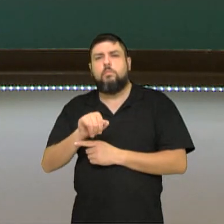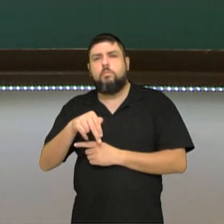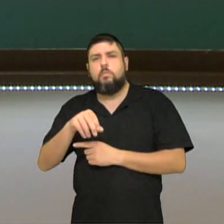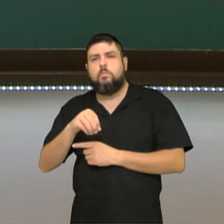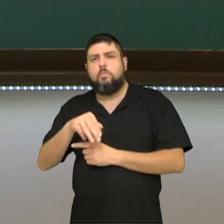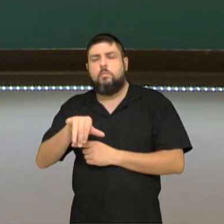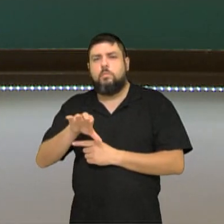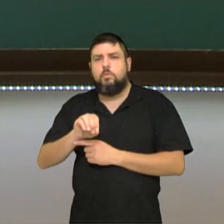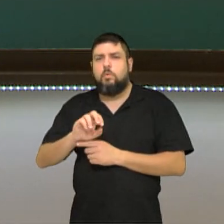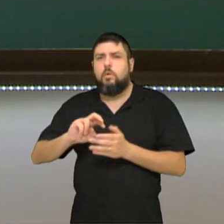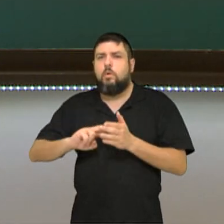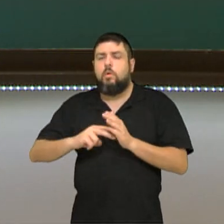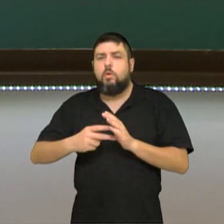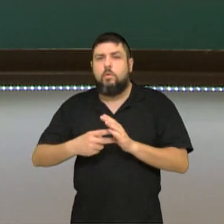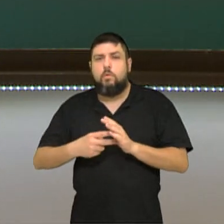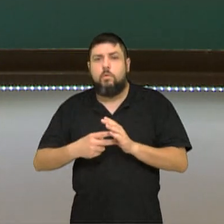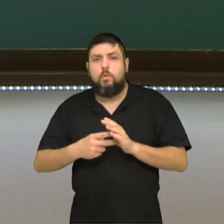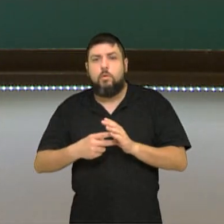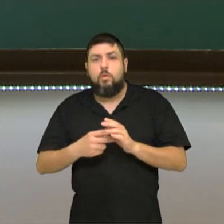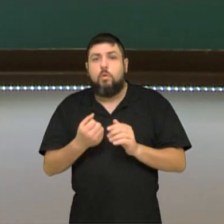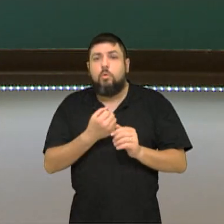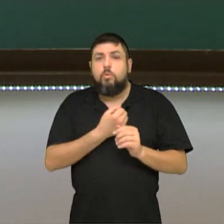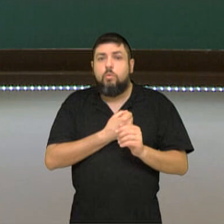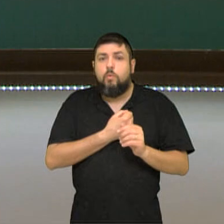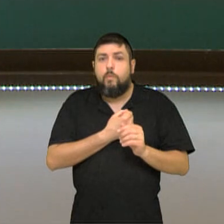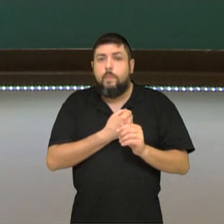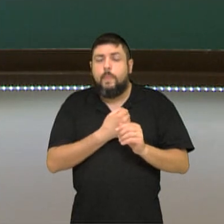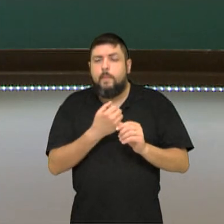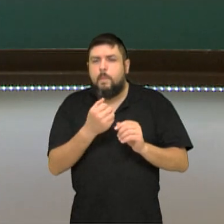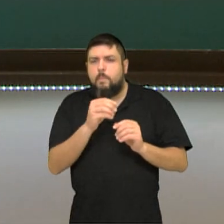valores desconhecidos. Como é que isso funciona? Olha só.